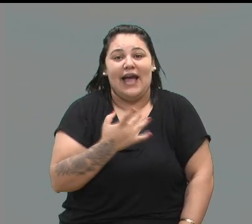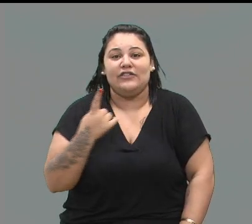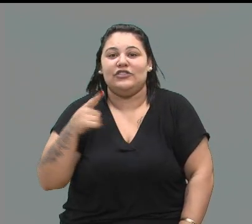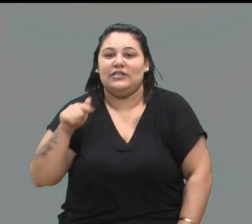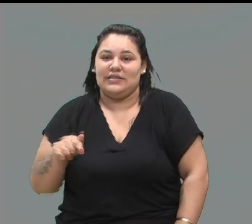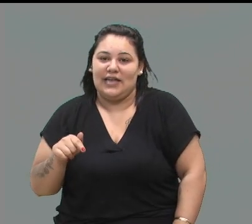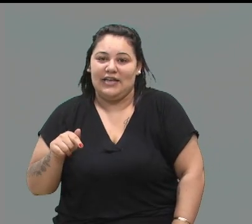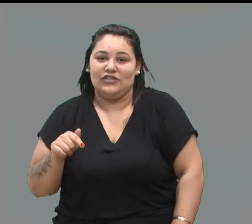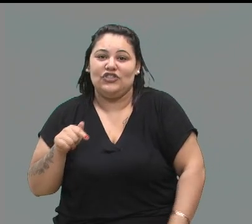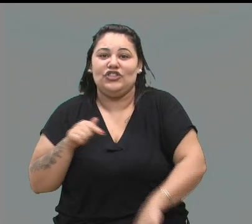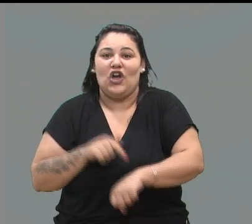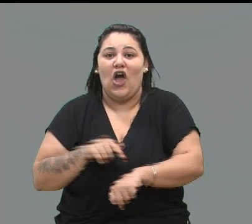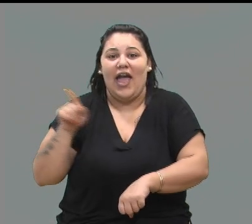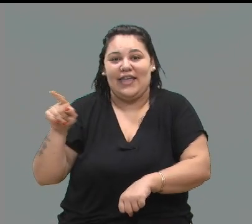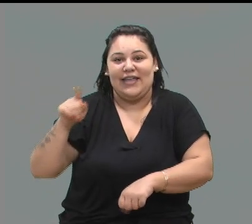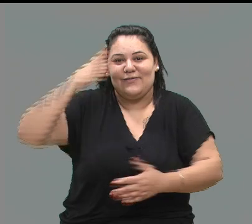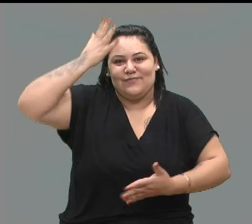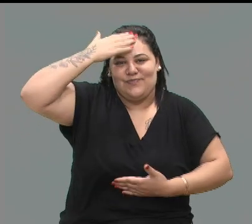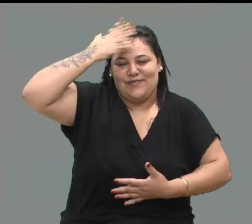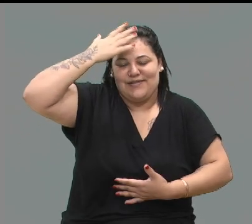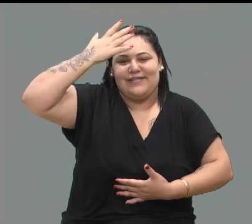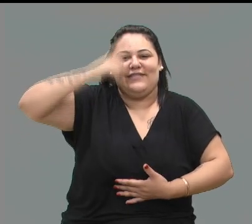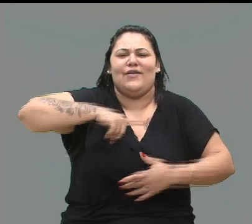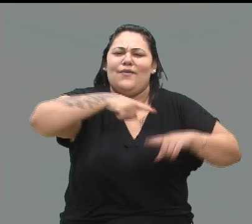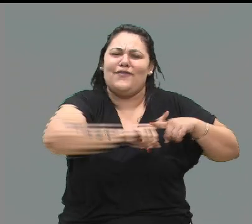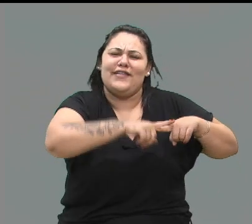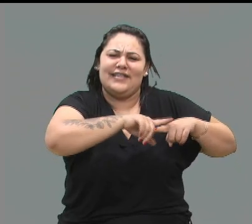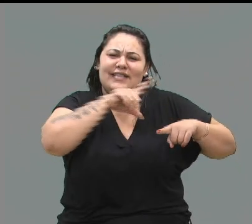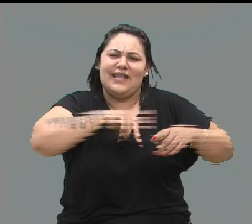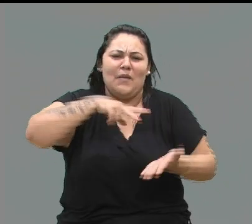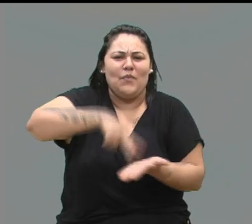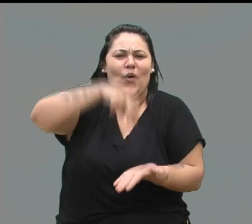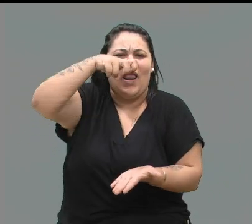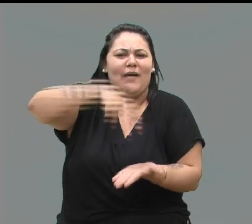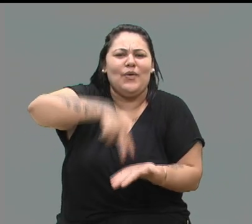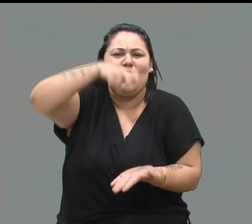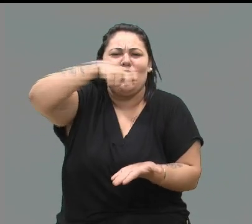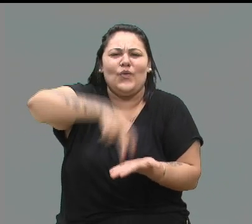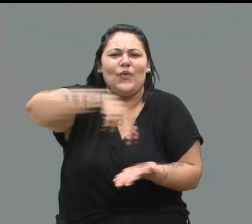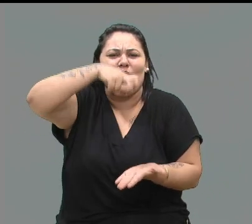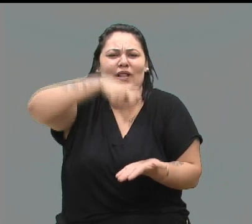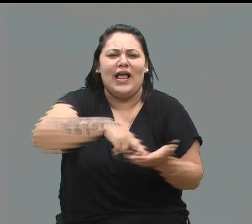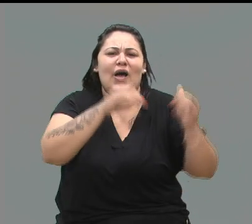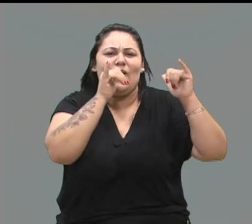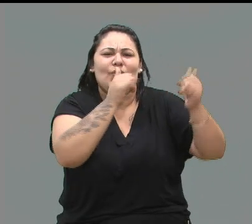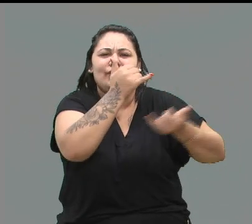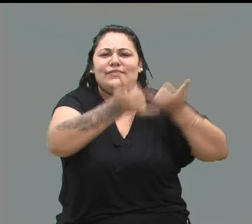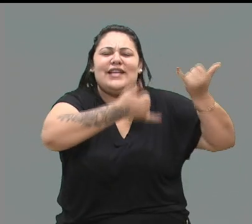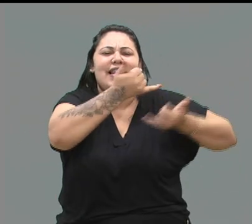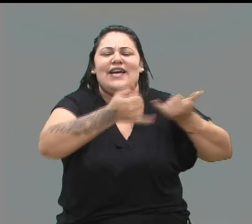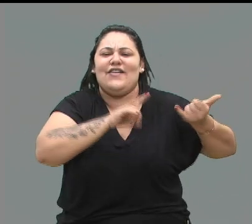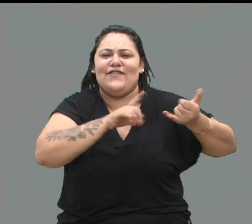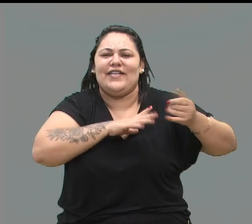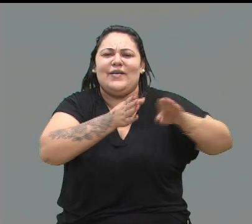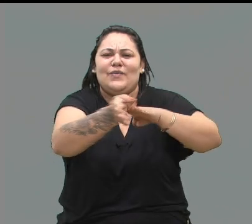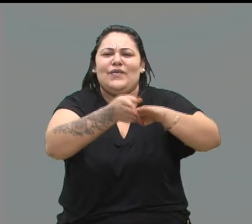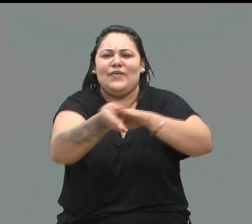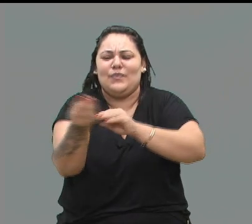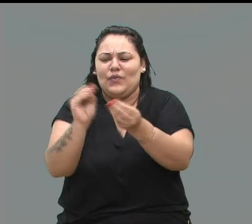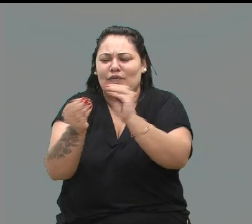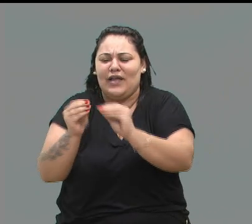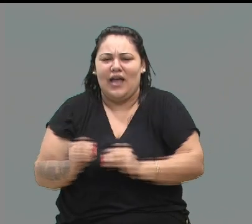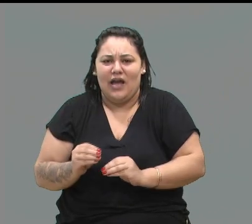no Parque dos Macaquinhos. Vai ter brincadeira de cama elástica, ônibus brincalhão, orientações, confecção da